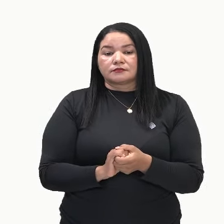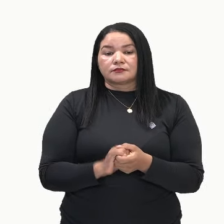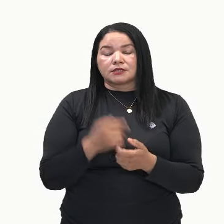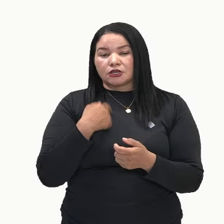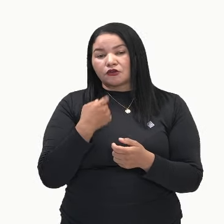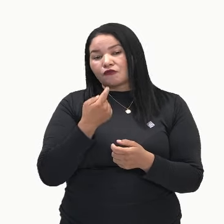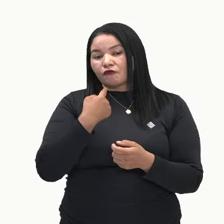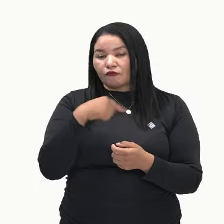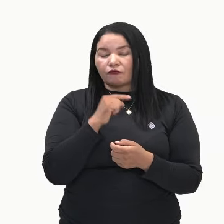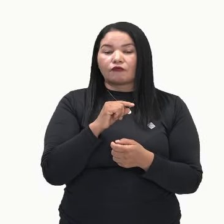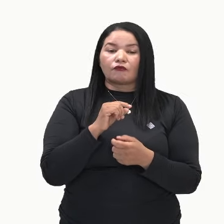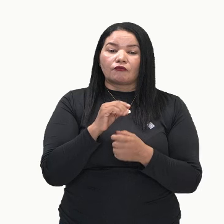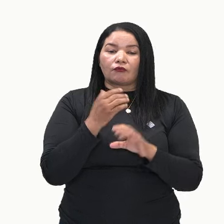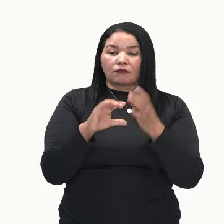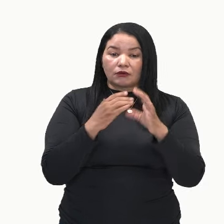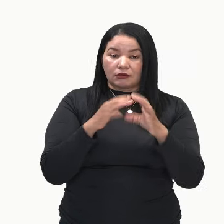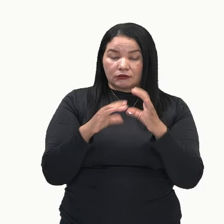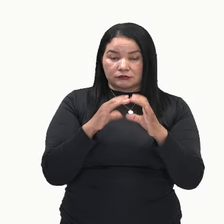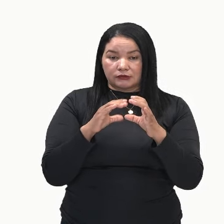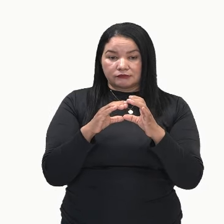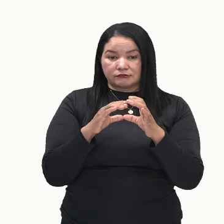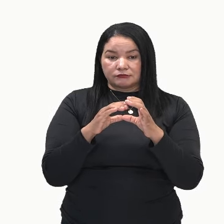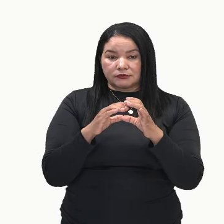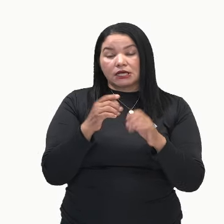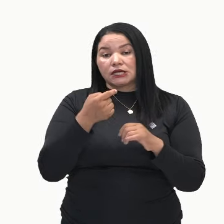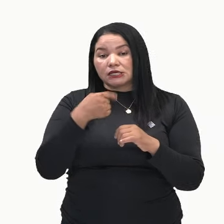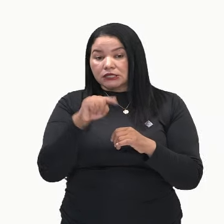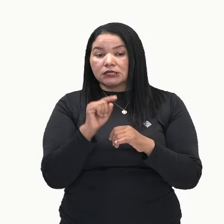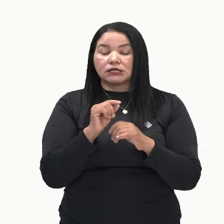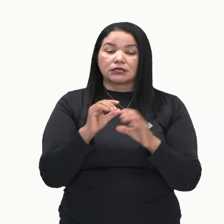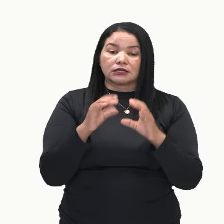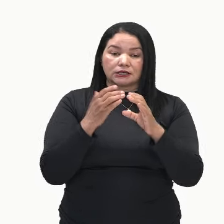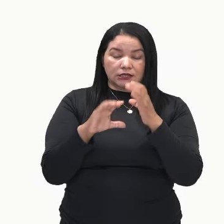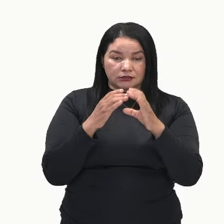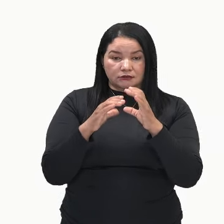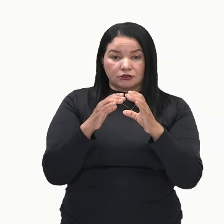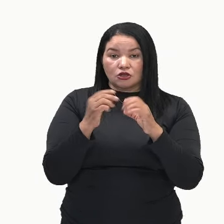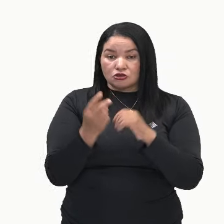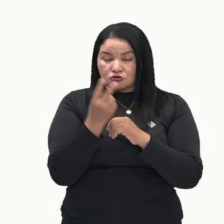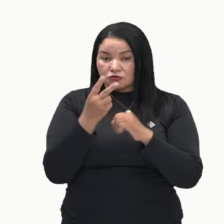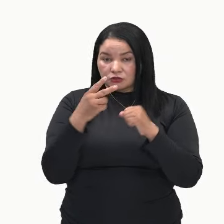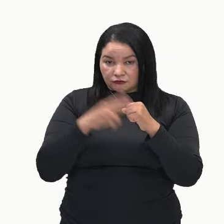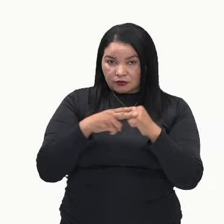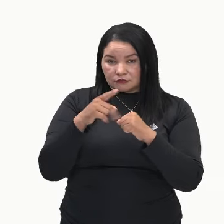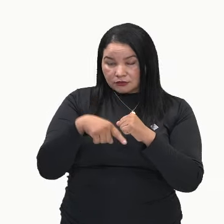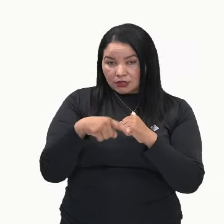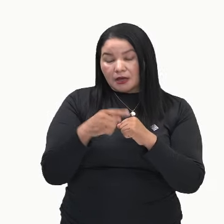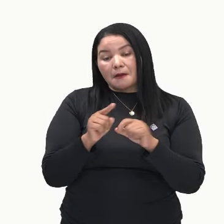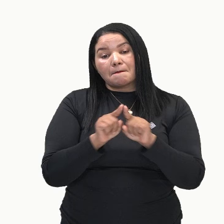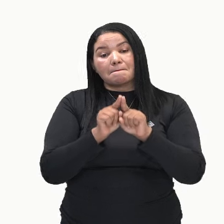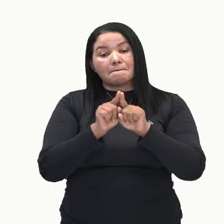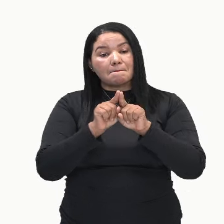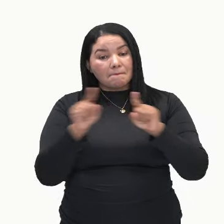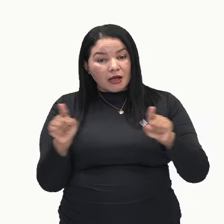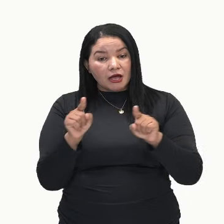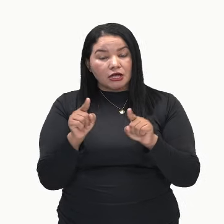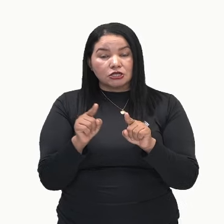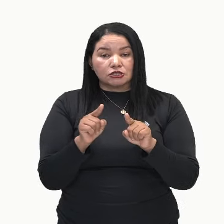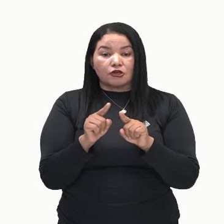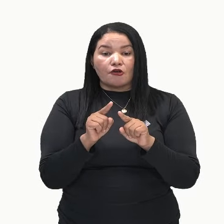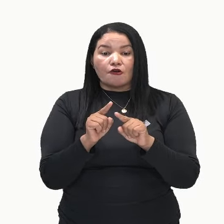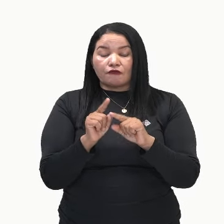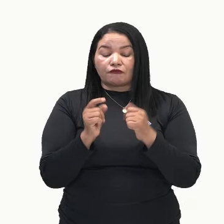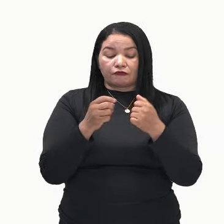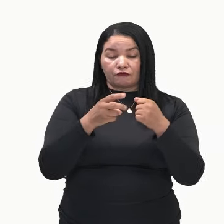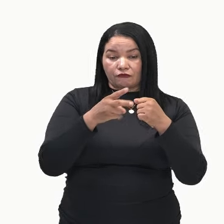Ah, professor, ir e cantar são dois verbos, mas quando eu tenho um verbo ao lado